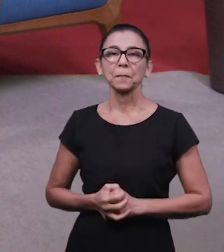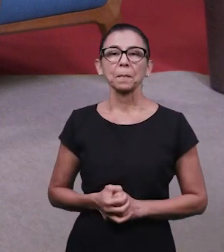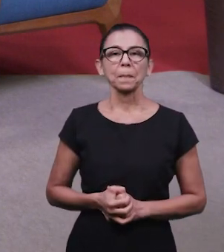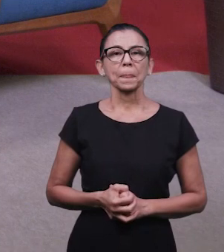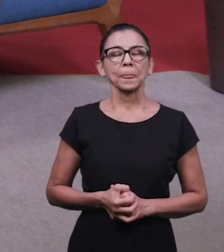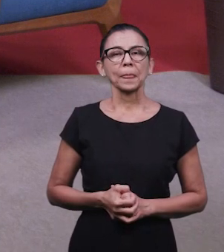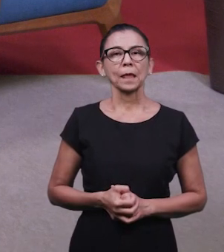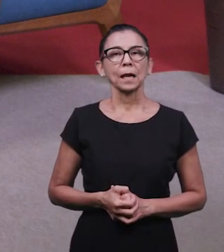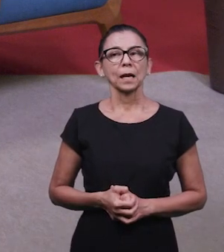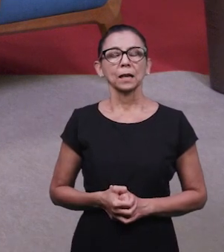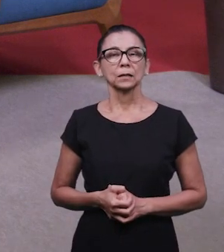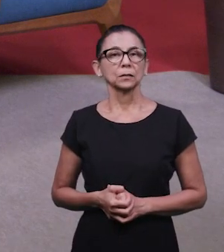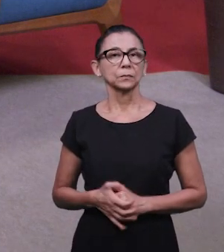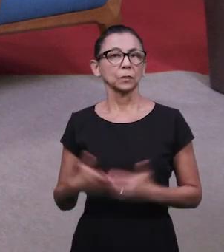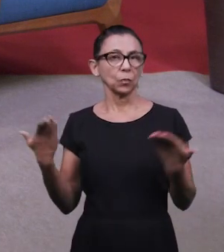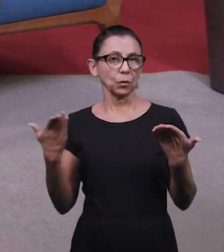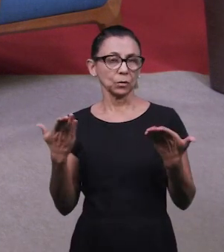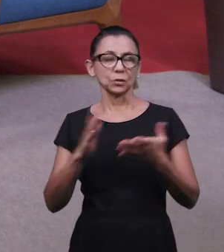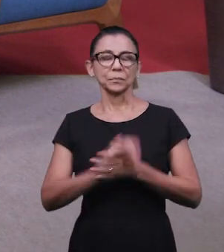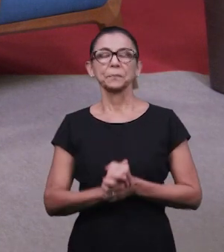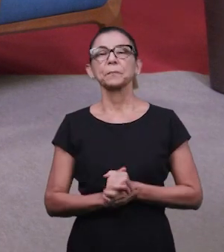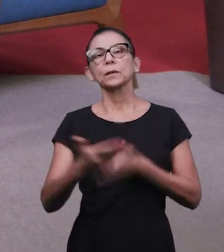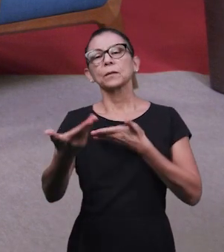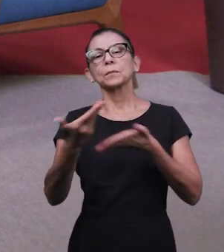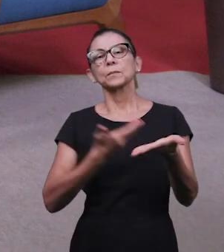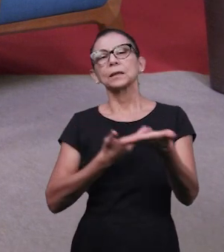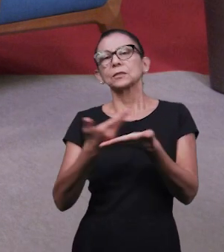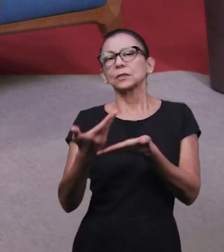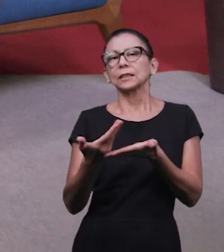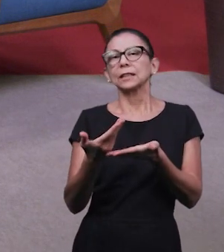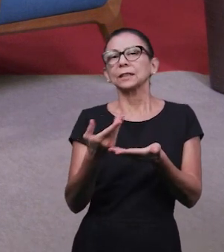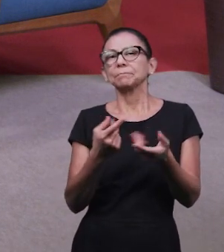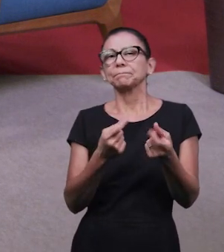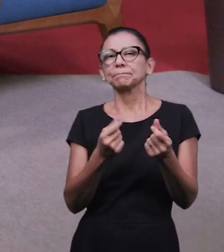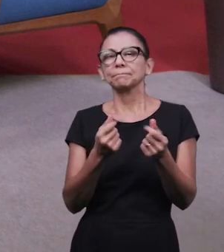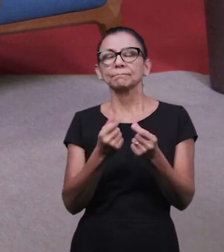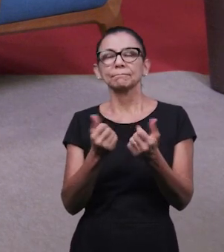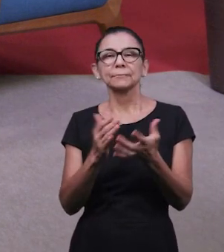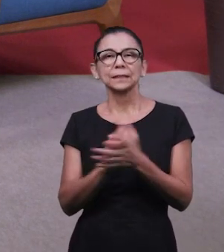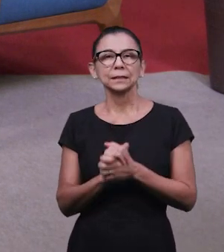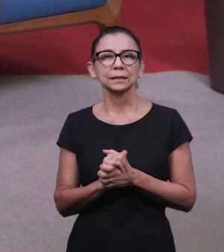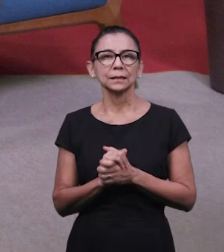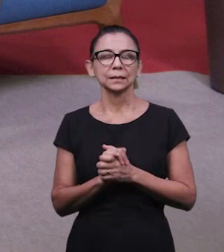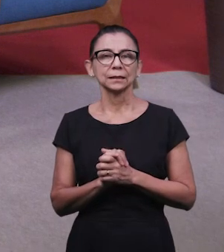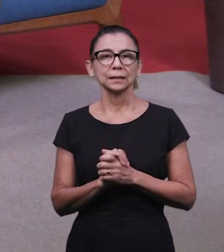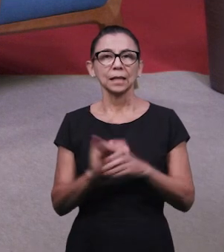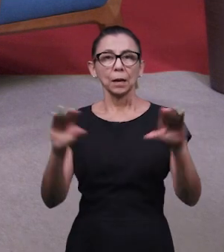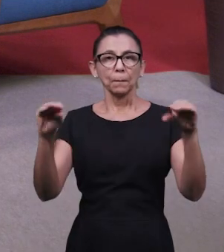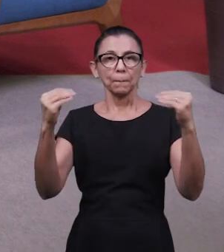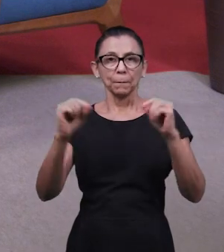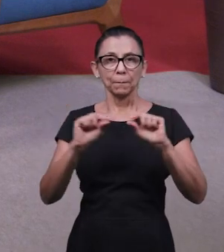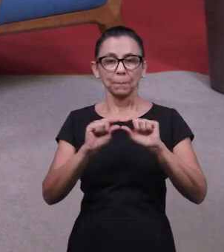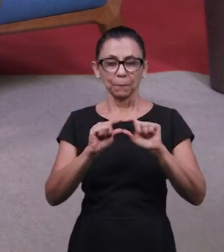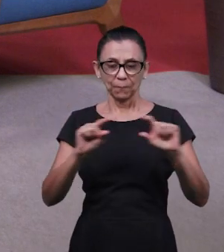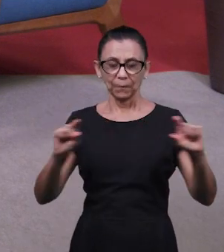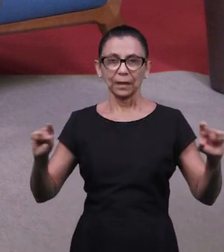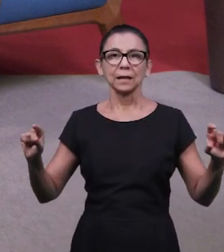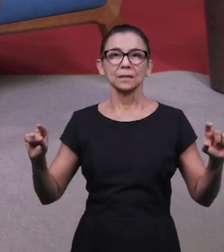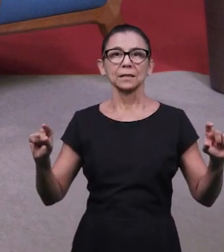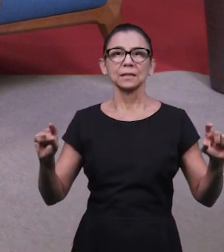paz do Senhor, paz do Senhor Sérgio, paz do Senhor a todos, queridos. Pai do Senhor a todos, Josias, Daniel, uma bênção estar aqui.